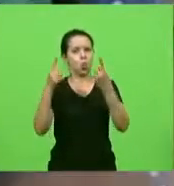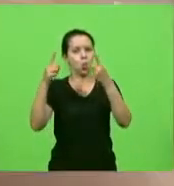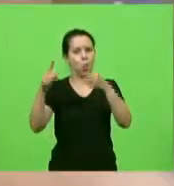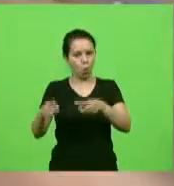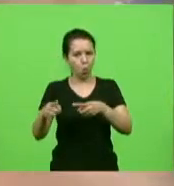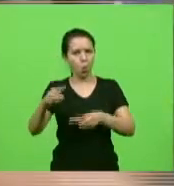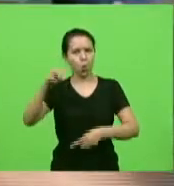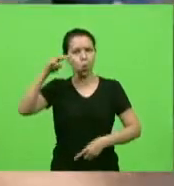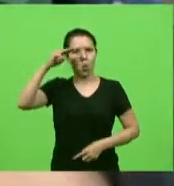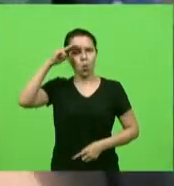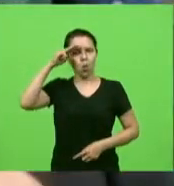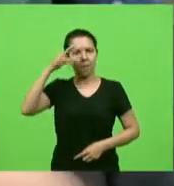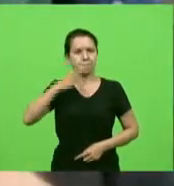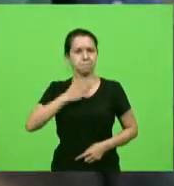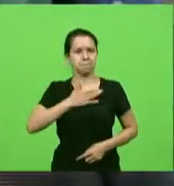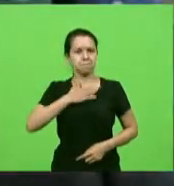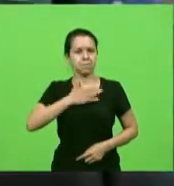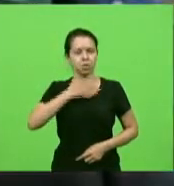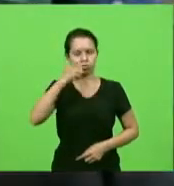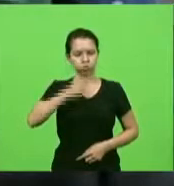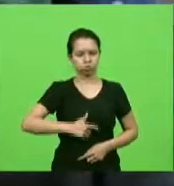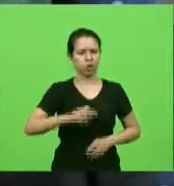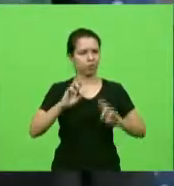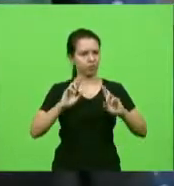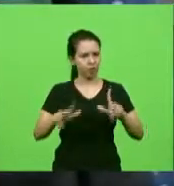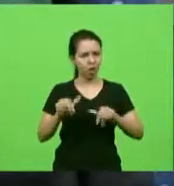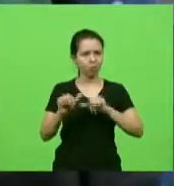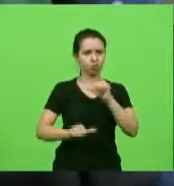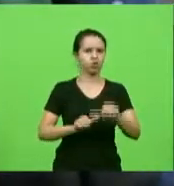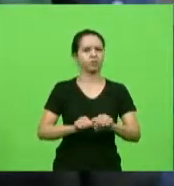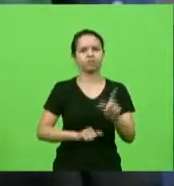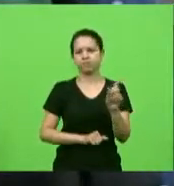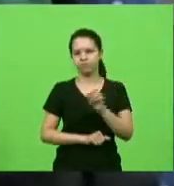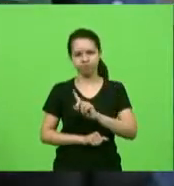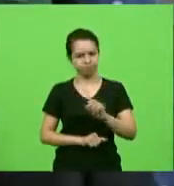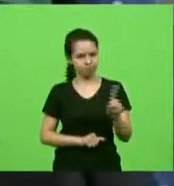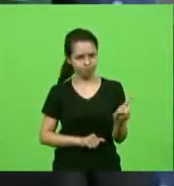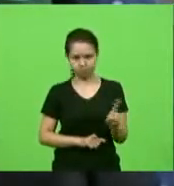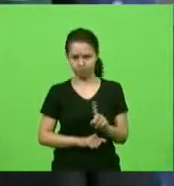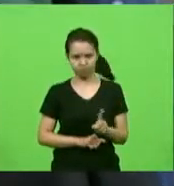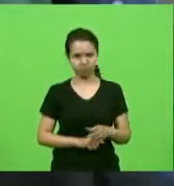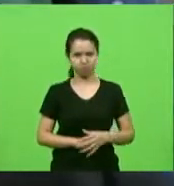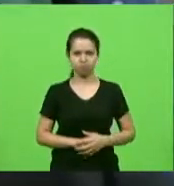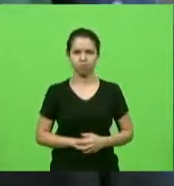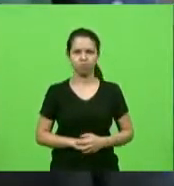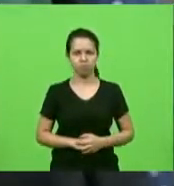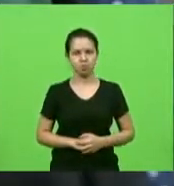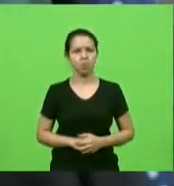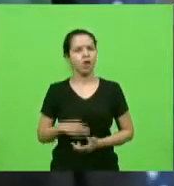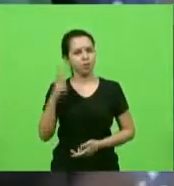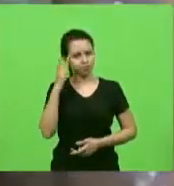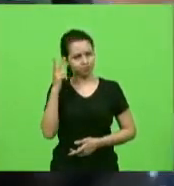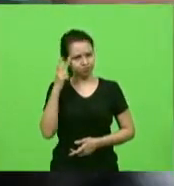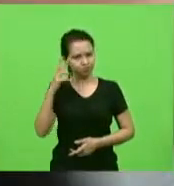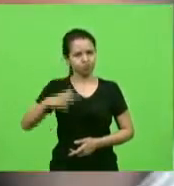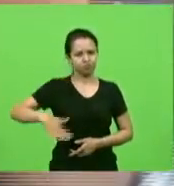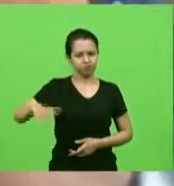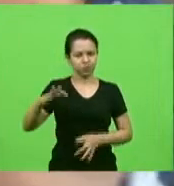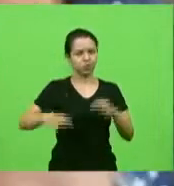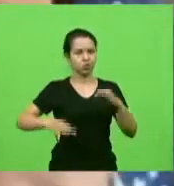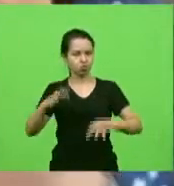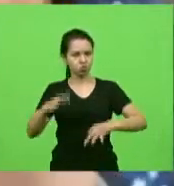da Silva, o meu posicionamento no futuro seja outro. É comum, no judiciário,